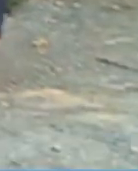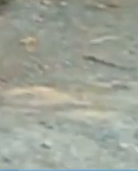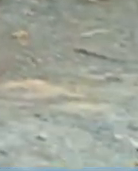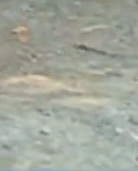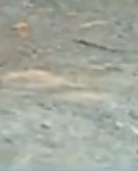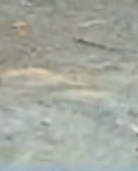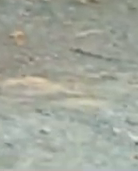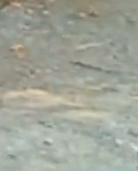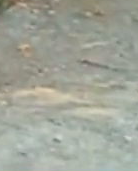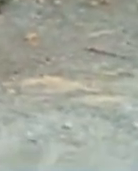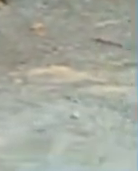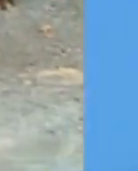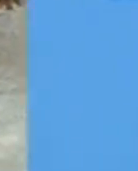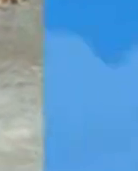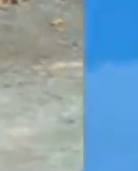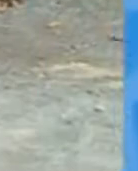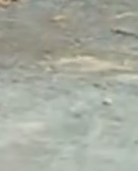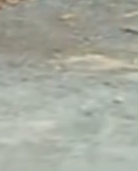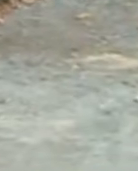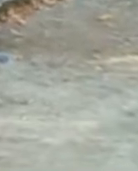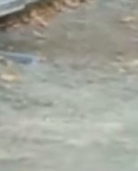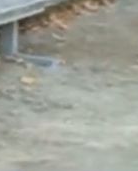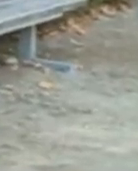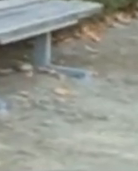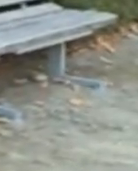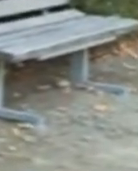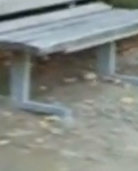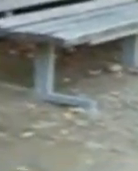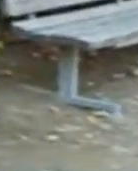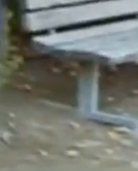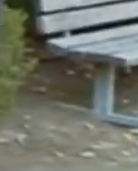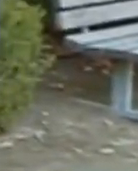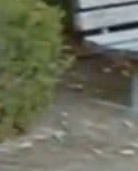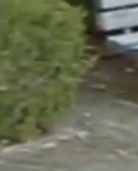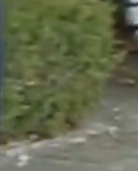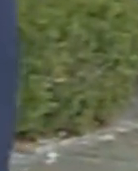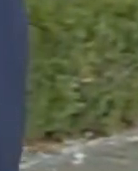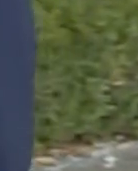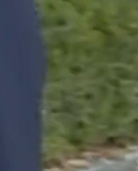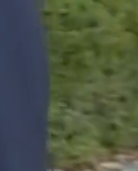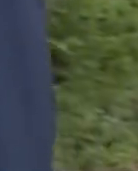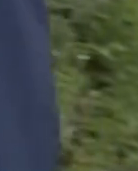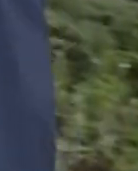Dom José Traquina é o novo bispo de Santarém, uma diocese onde, como em toda a Europa, é necessário criatividade na pastoral.